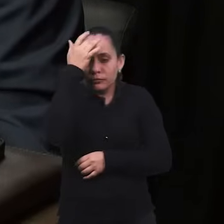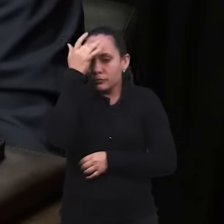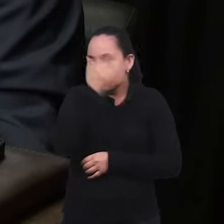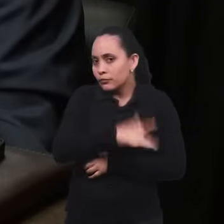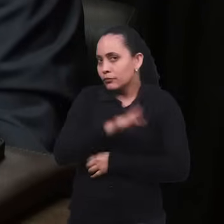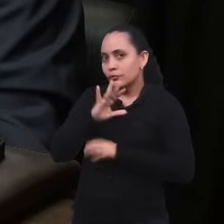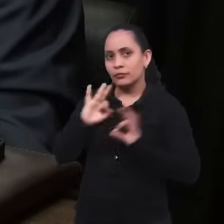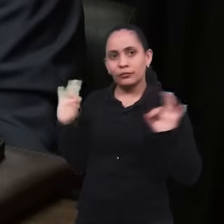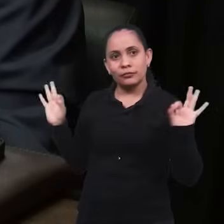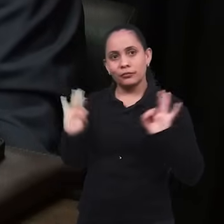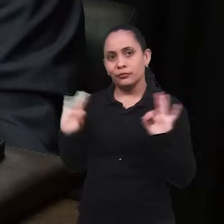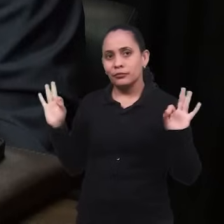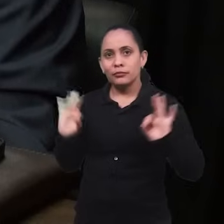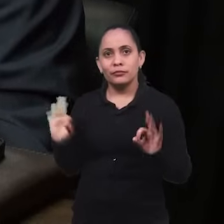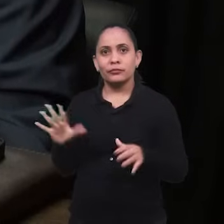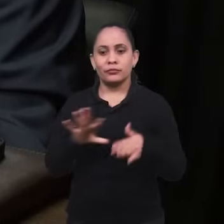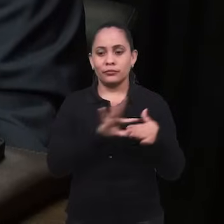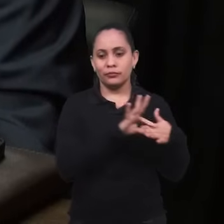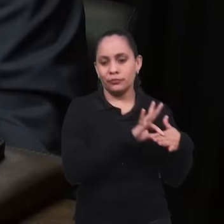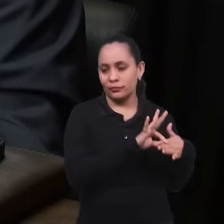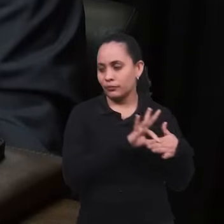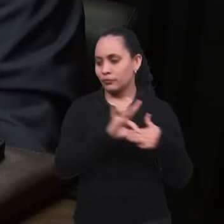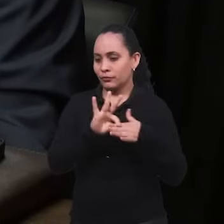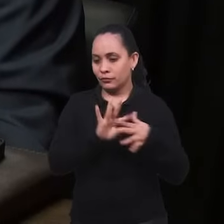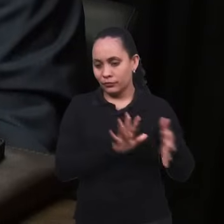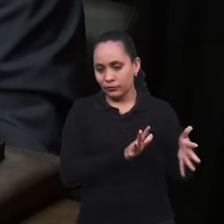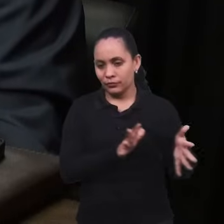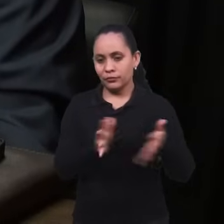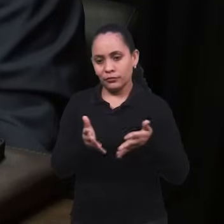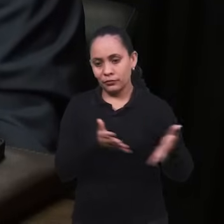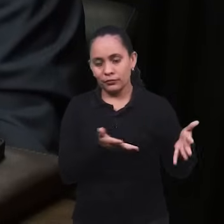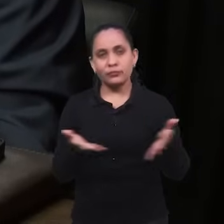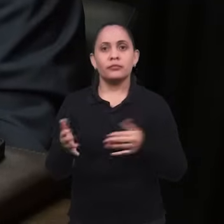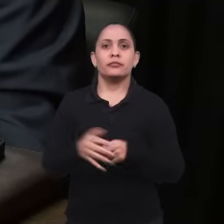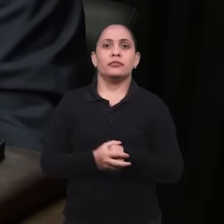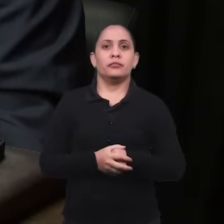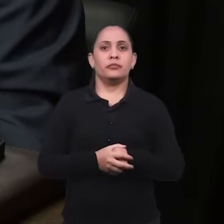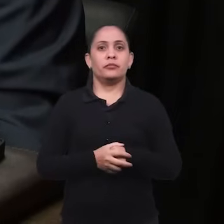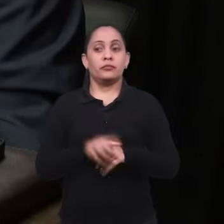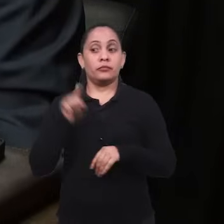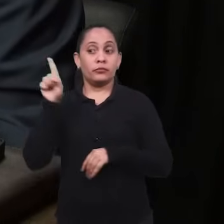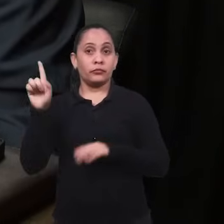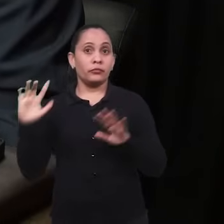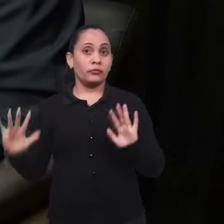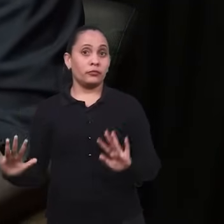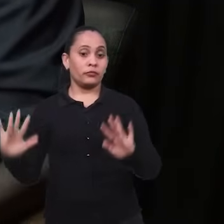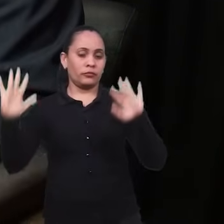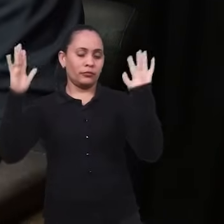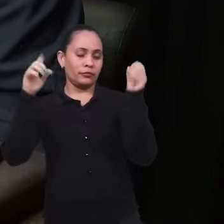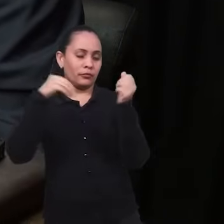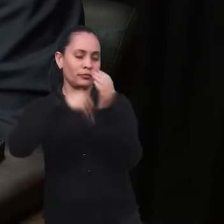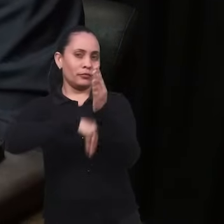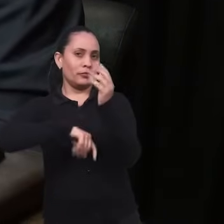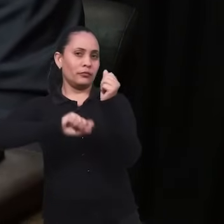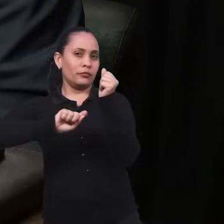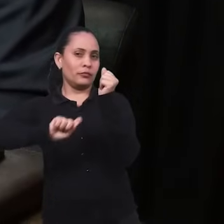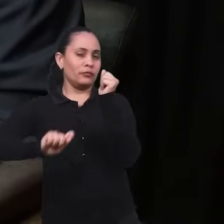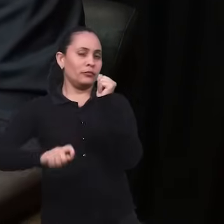estava, o Espírito Santo estava o levando, empurrando para aquilo ali, né? E na festa ele propõe um